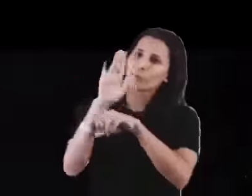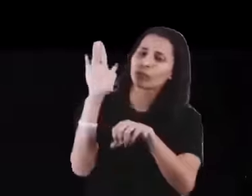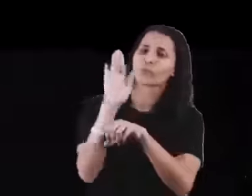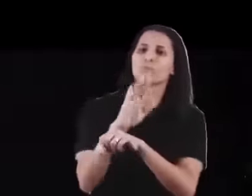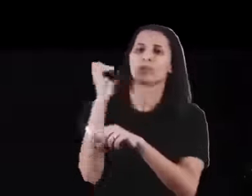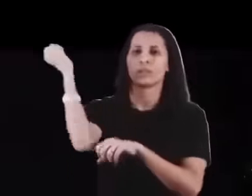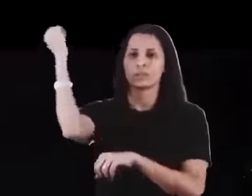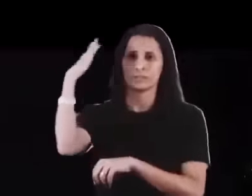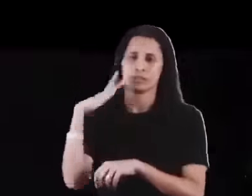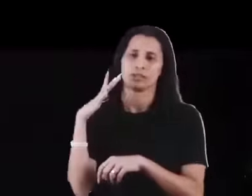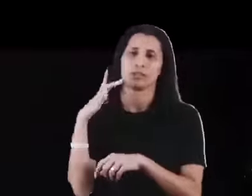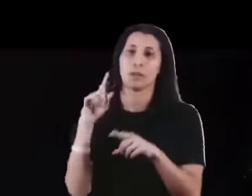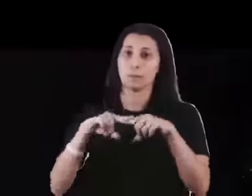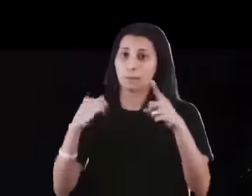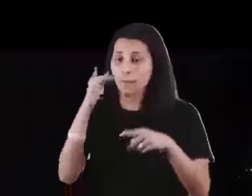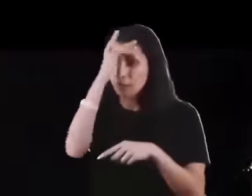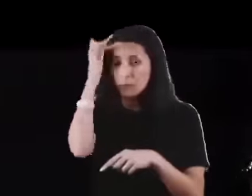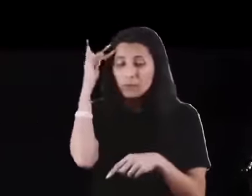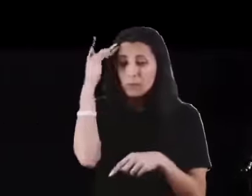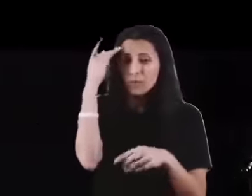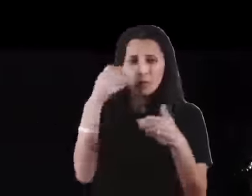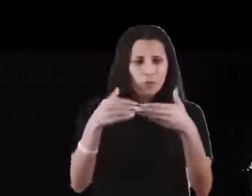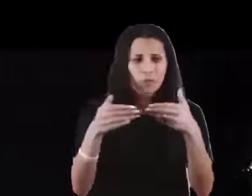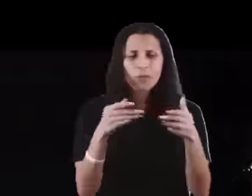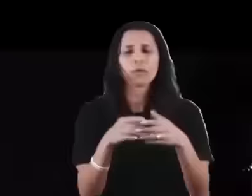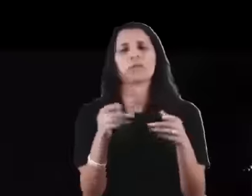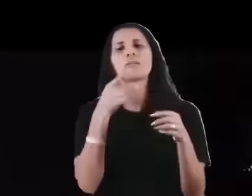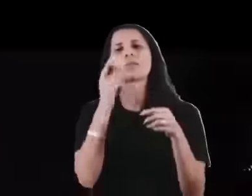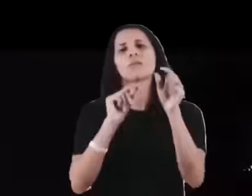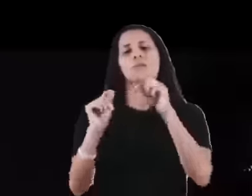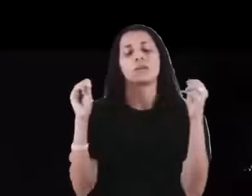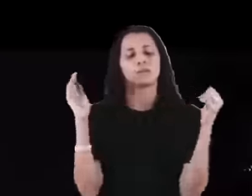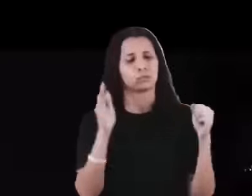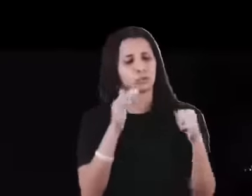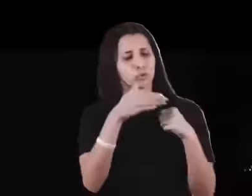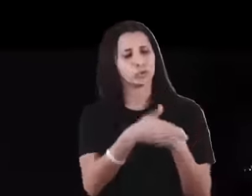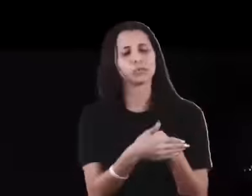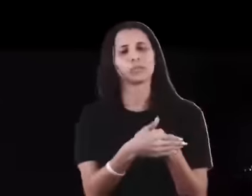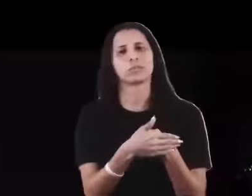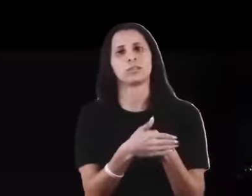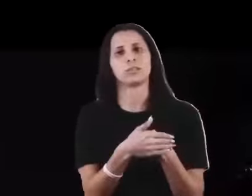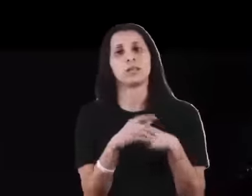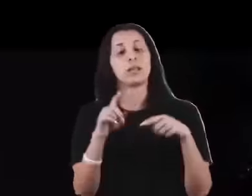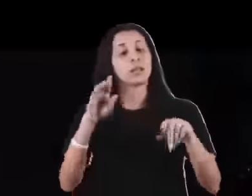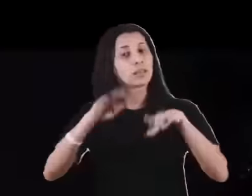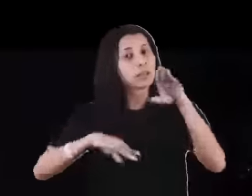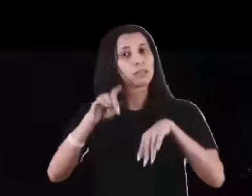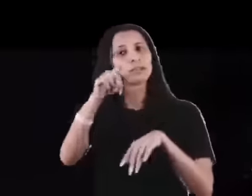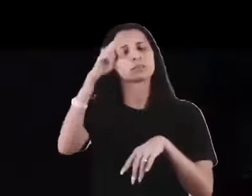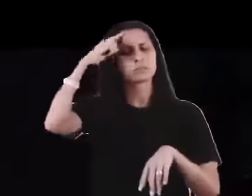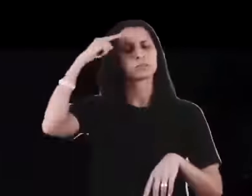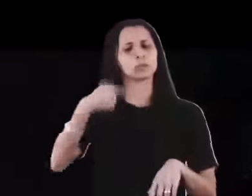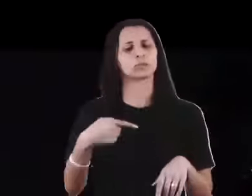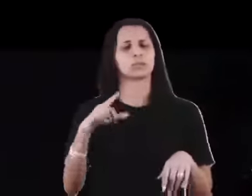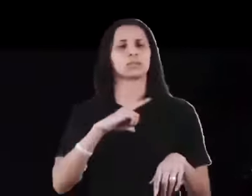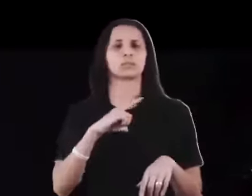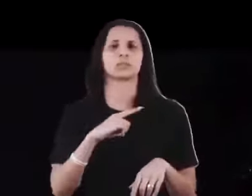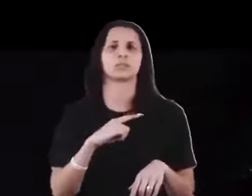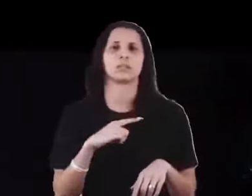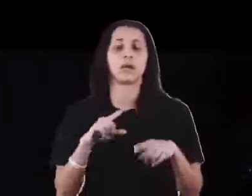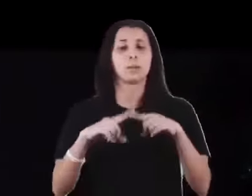para que ela não chegar talvez você tem até autoridade para chegar em lugares altos mas alguém tava o tempo todo tentando